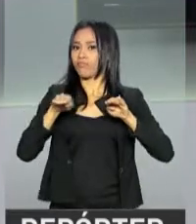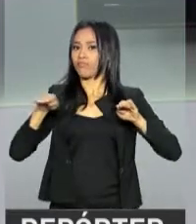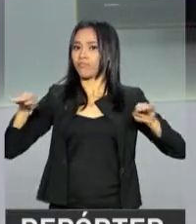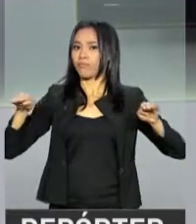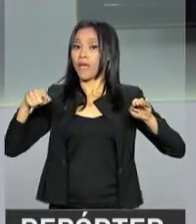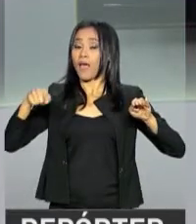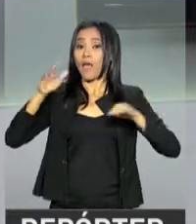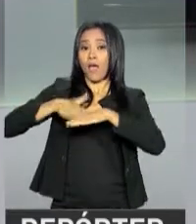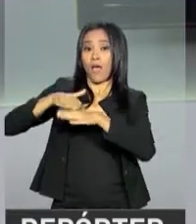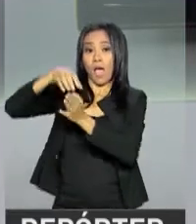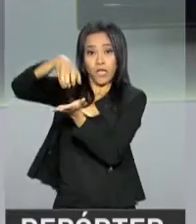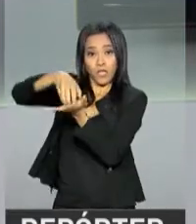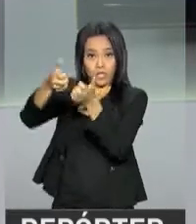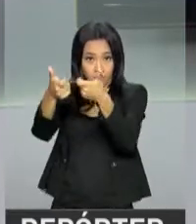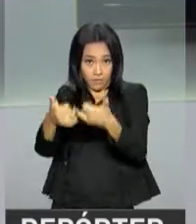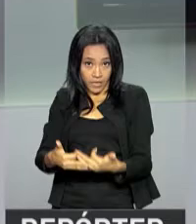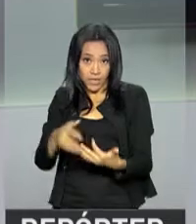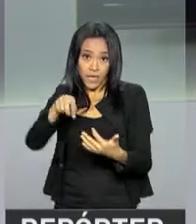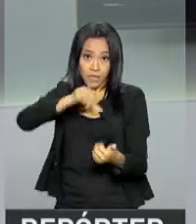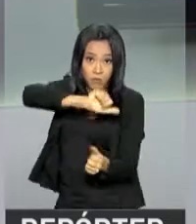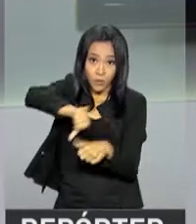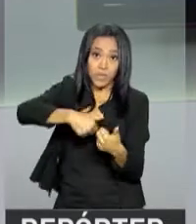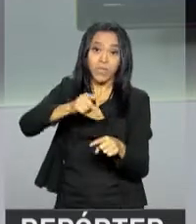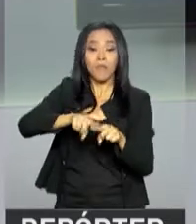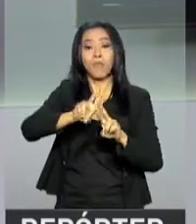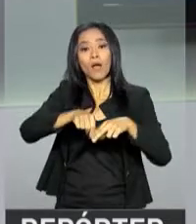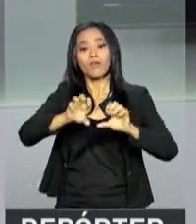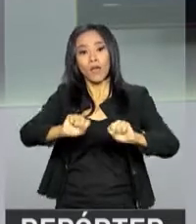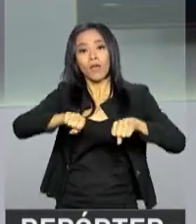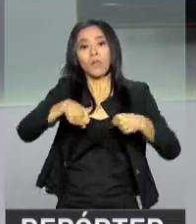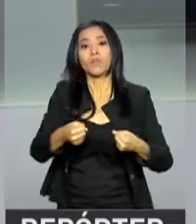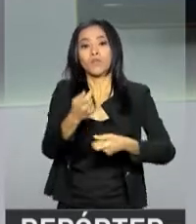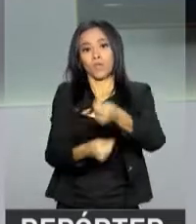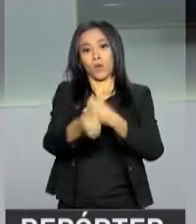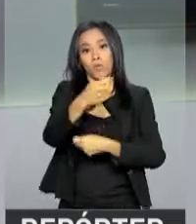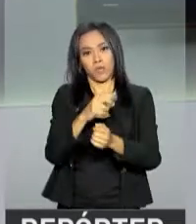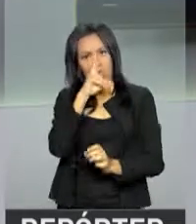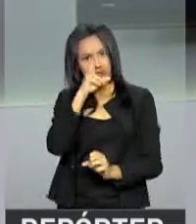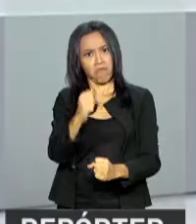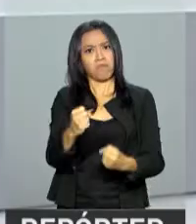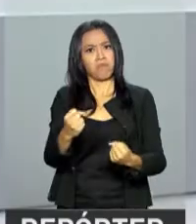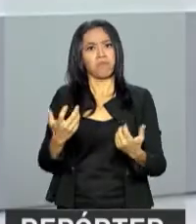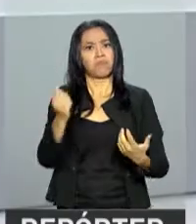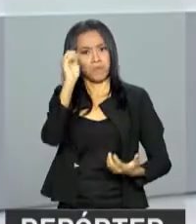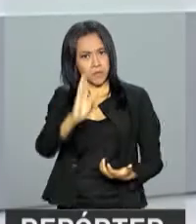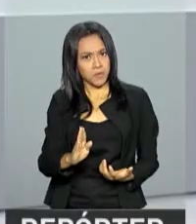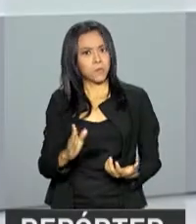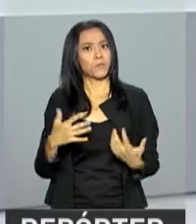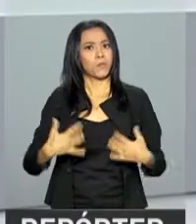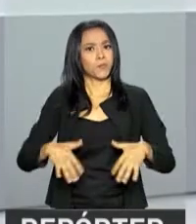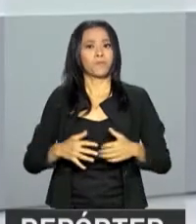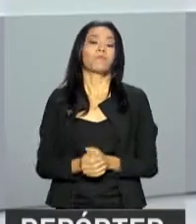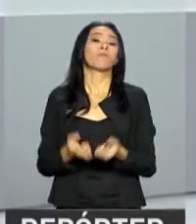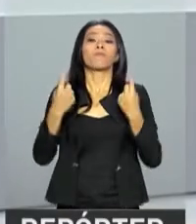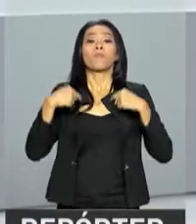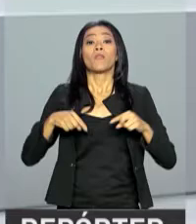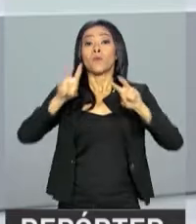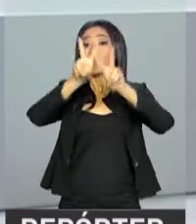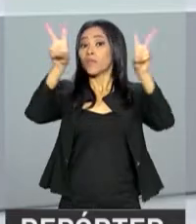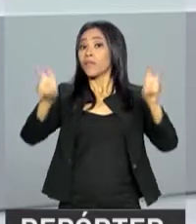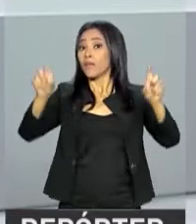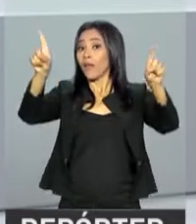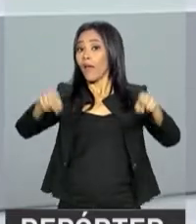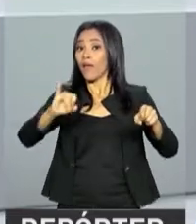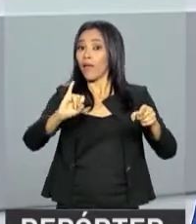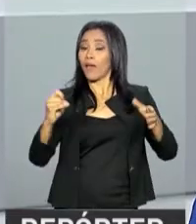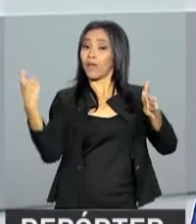ainda que a mudança da nota se dá pela recuperação da economia mais forte que a esperada. O assunto agora é a declaração do